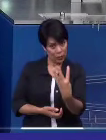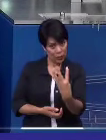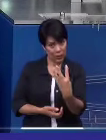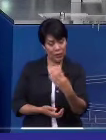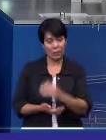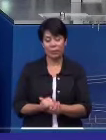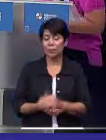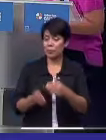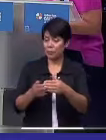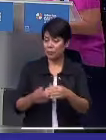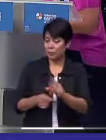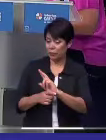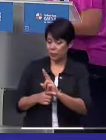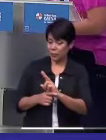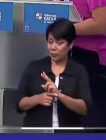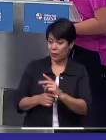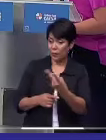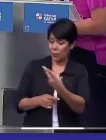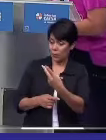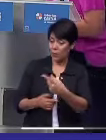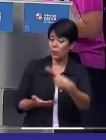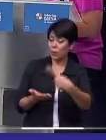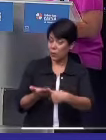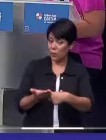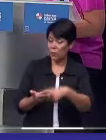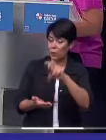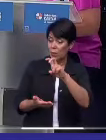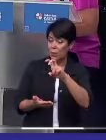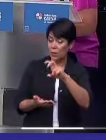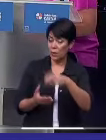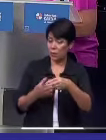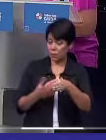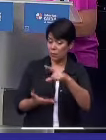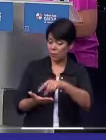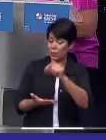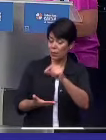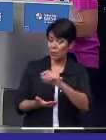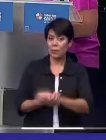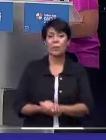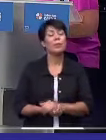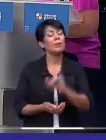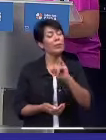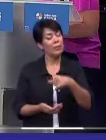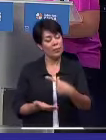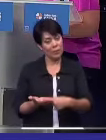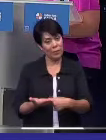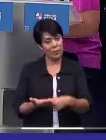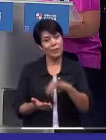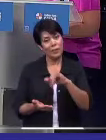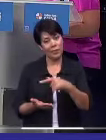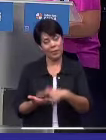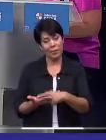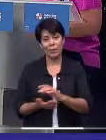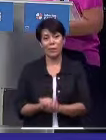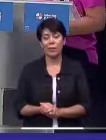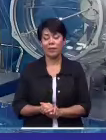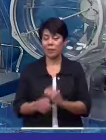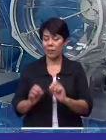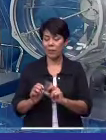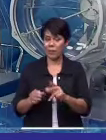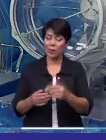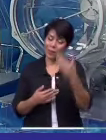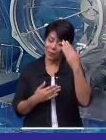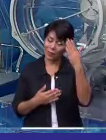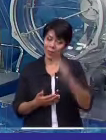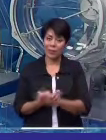74. Por favor, senhoras auditoras, as senhoras confirmam os 5 números sorteados? Sim, confirmo. Sim, confirmo. Muito bem,